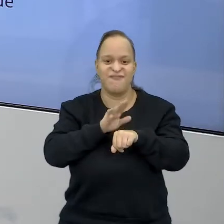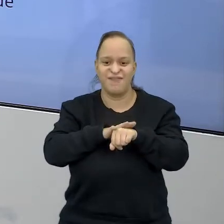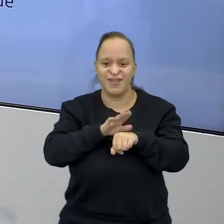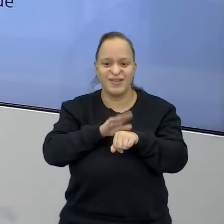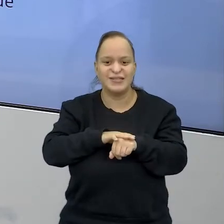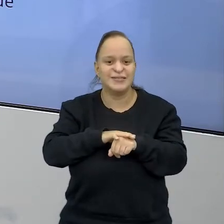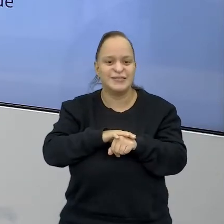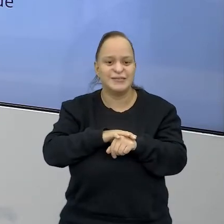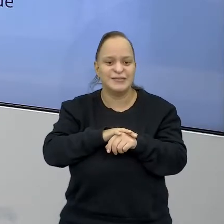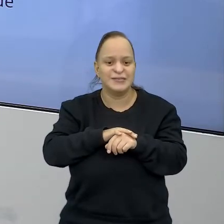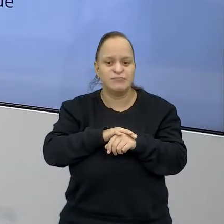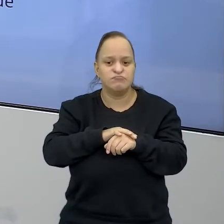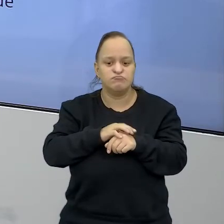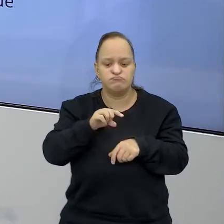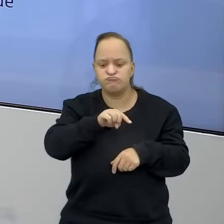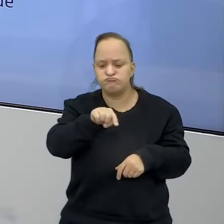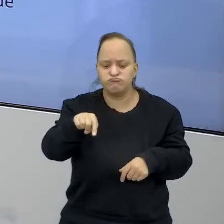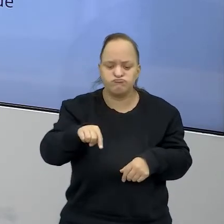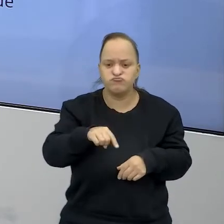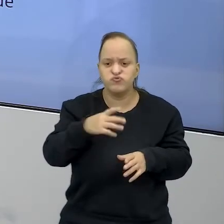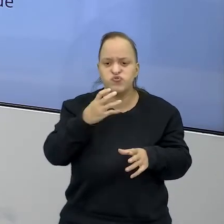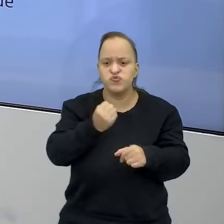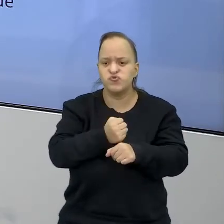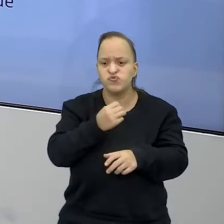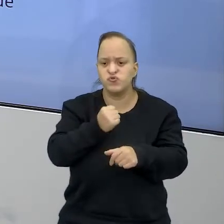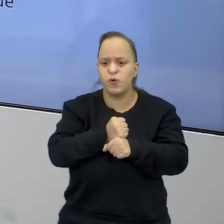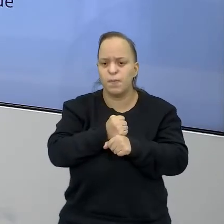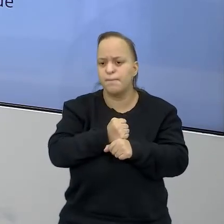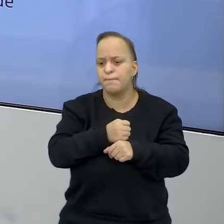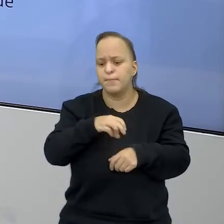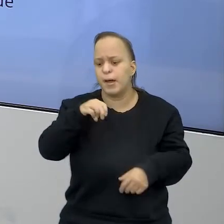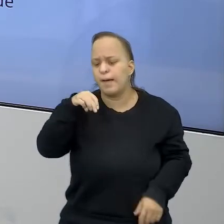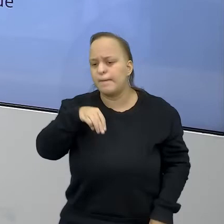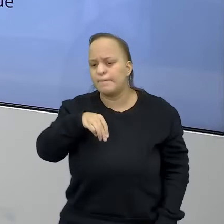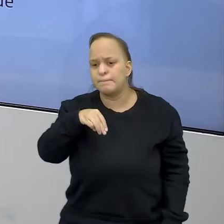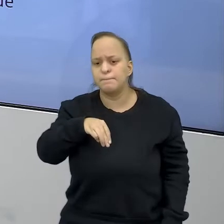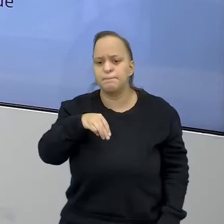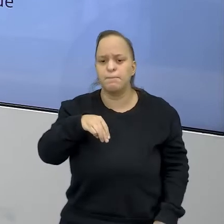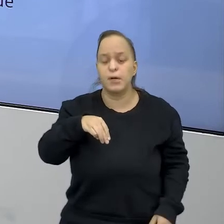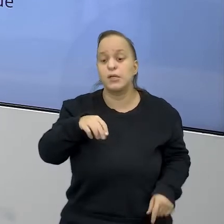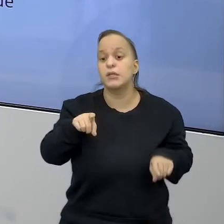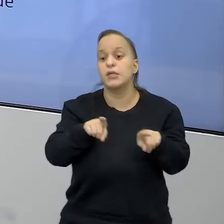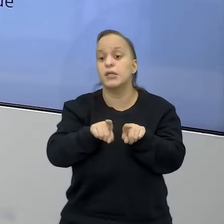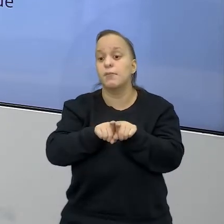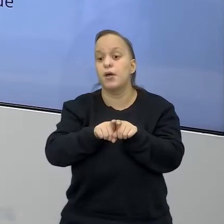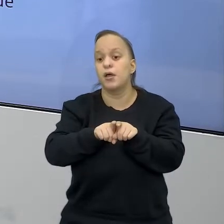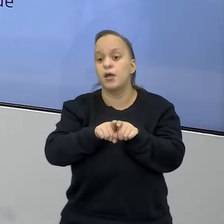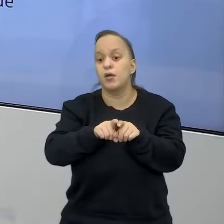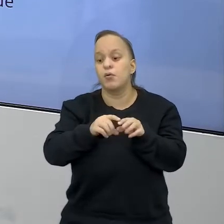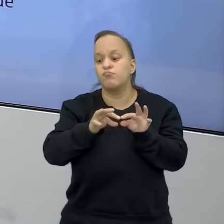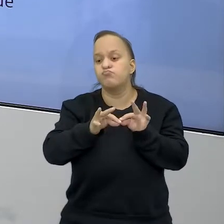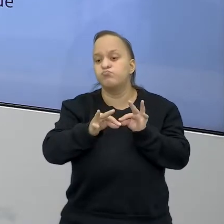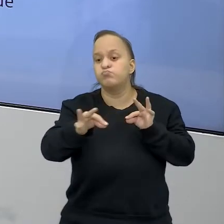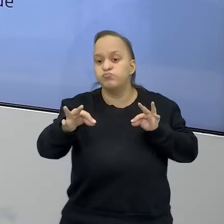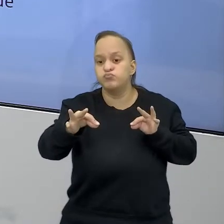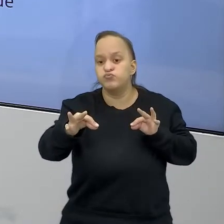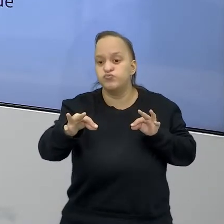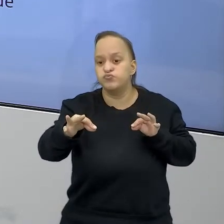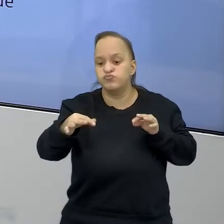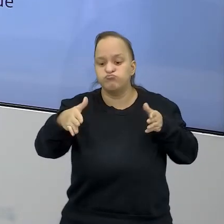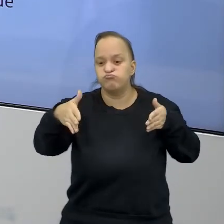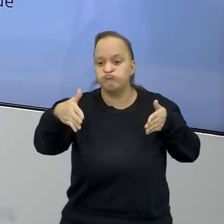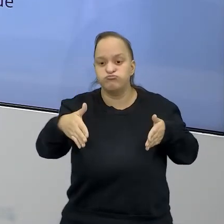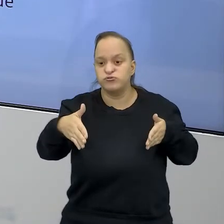a área mínima de construção, tá? E qual a área máxima de construção que deve ter